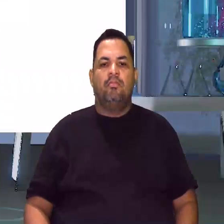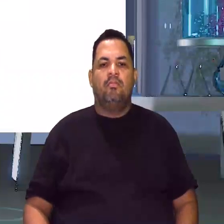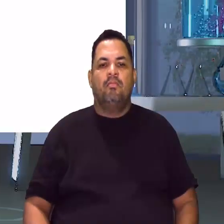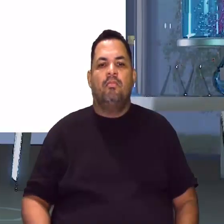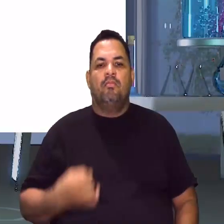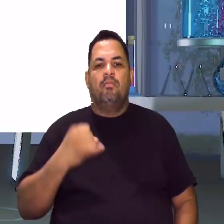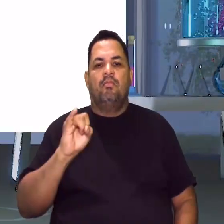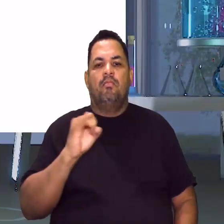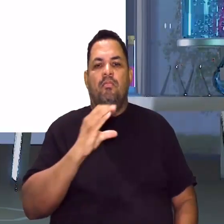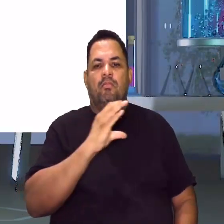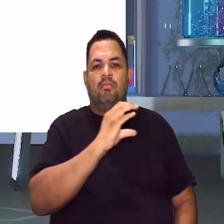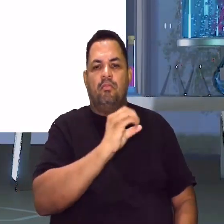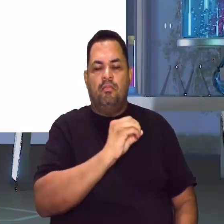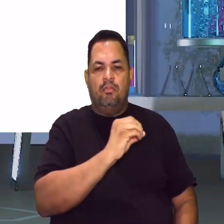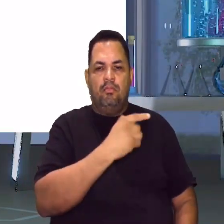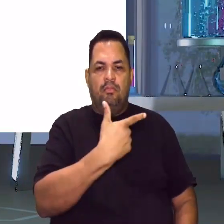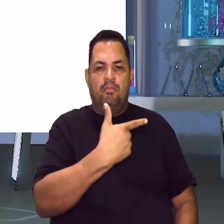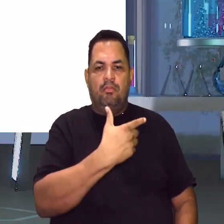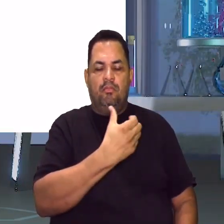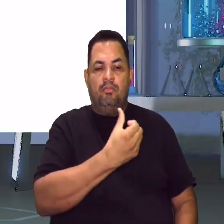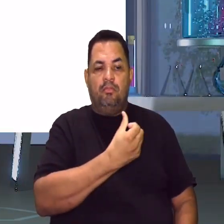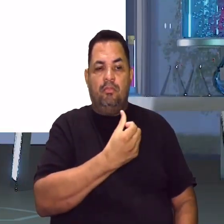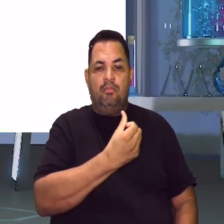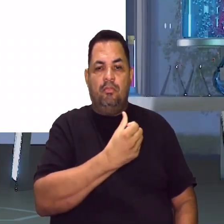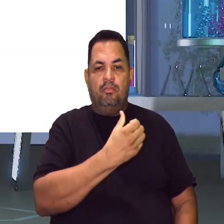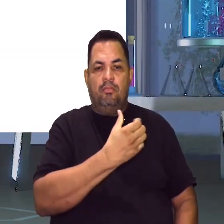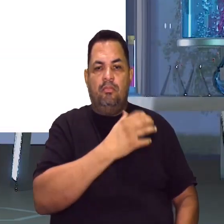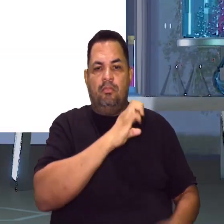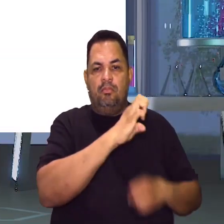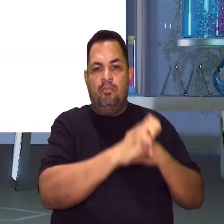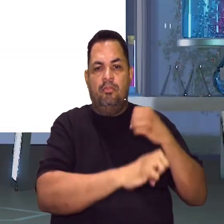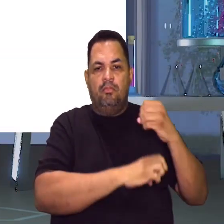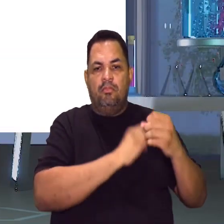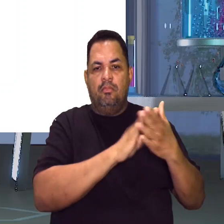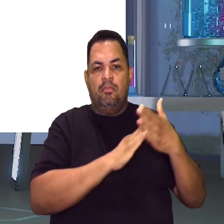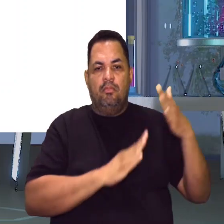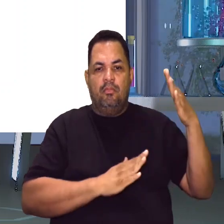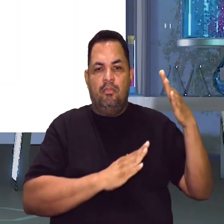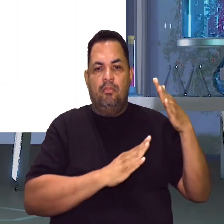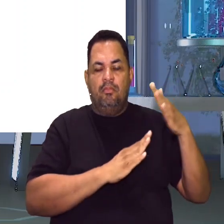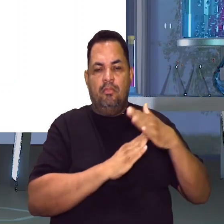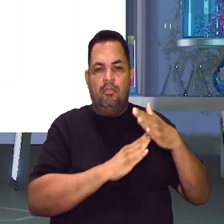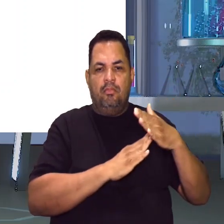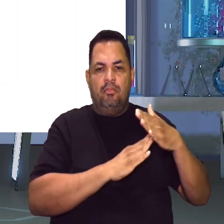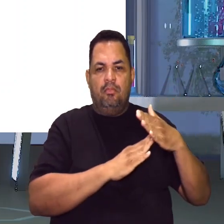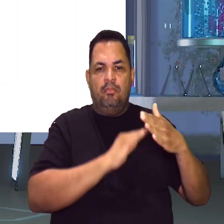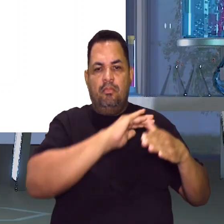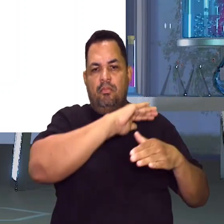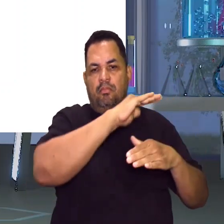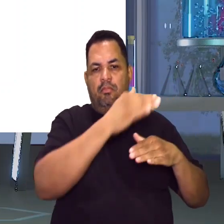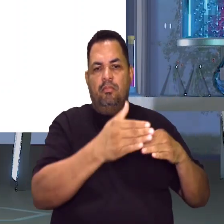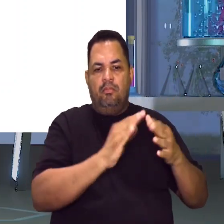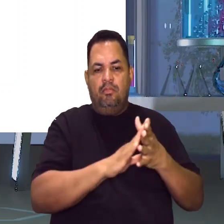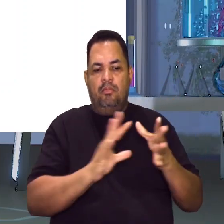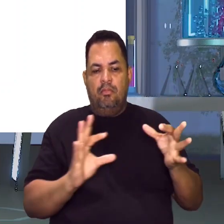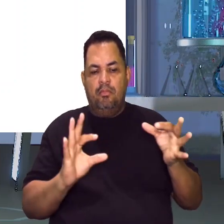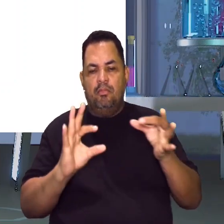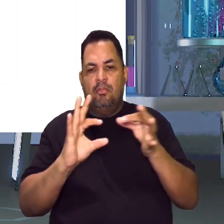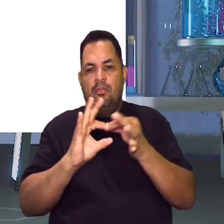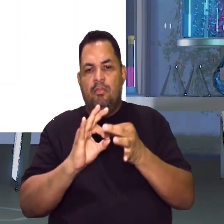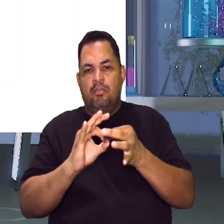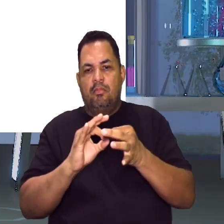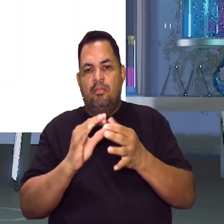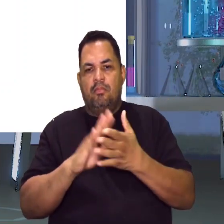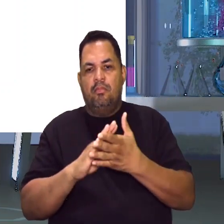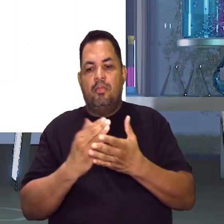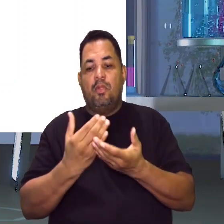o oxigênio tem 6 elétrons na última camada, um ligou com o hidrogênio,